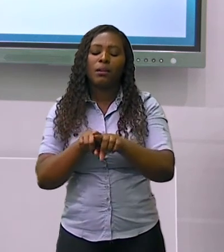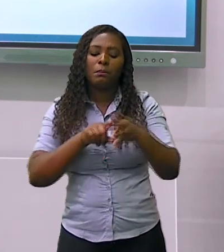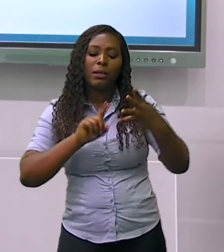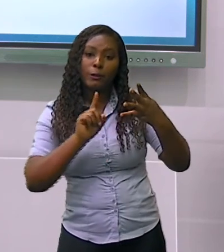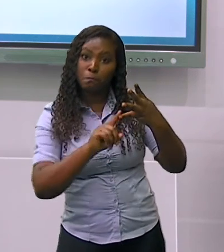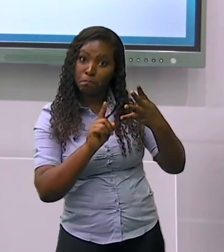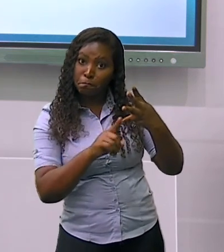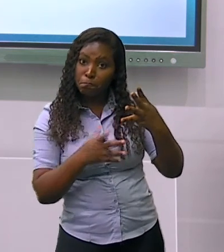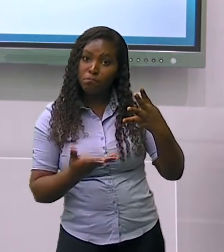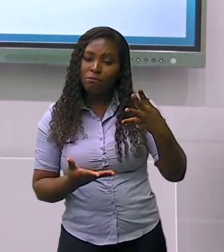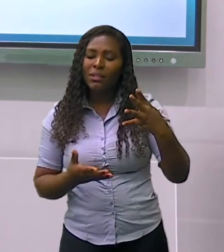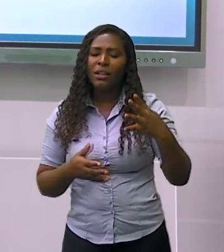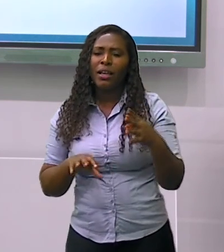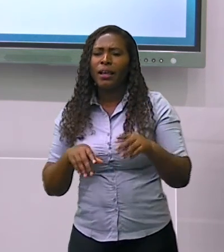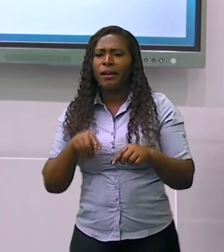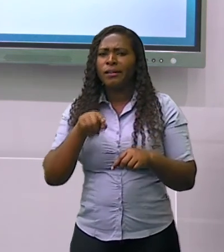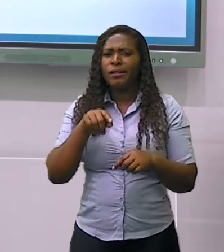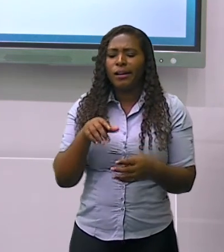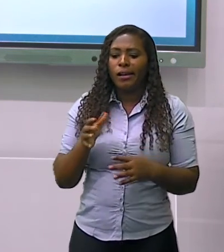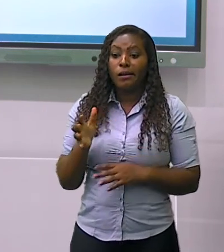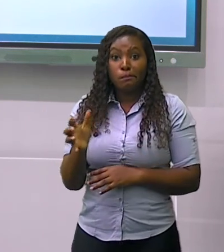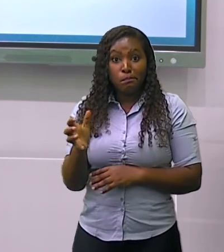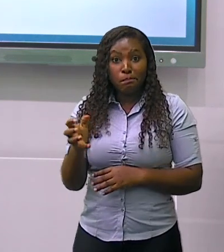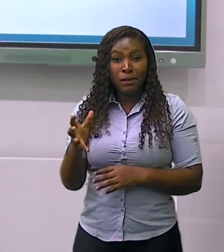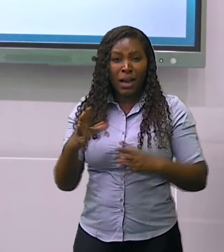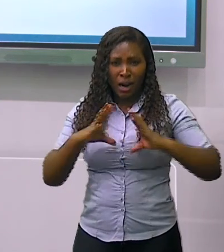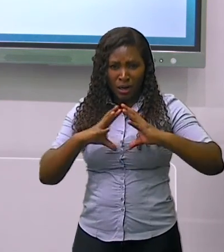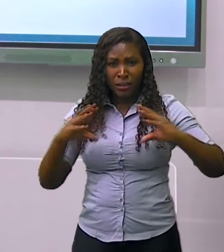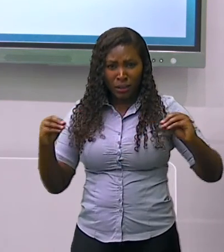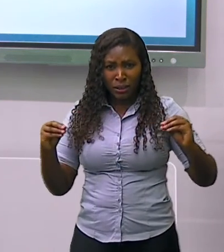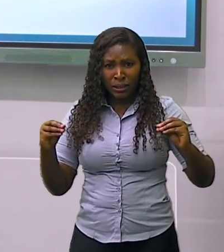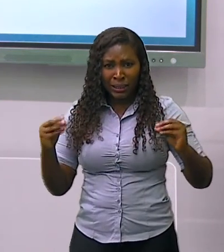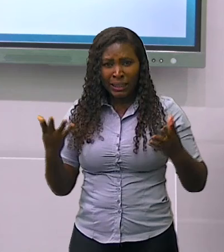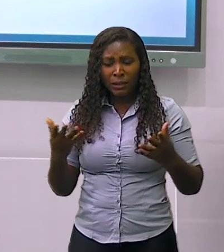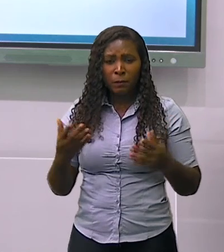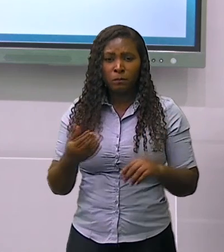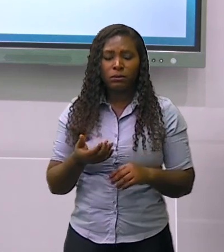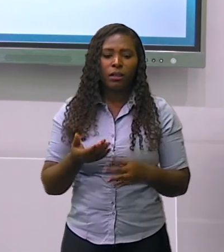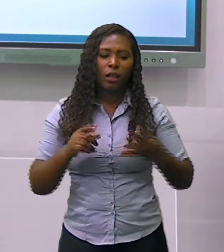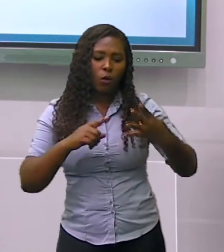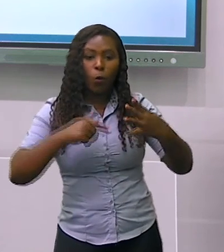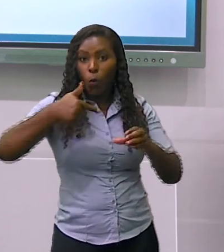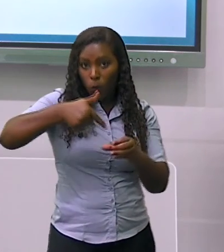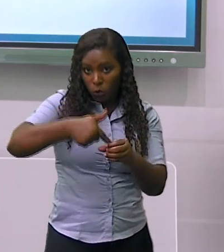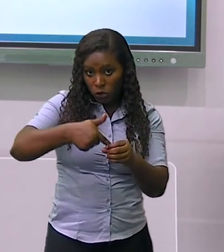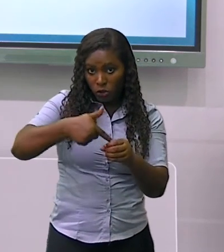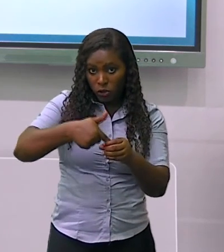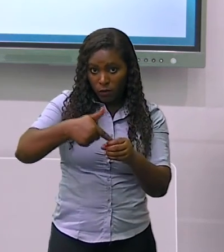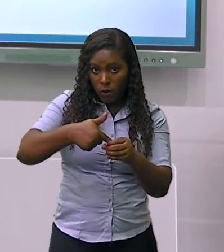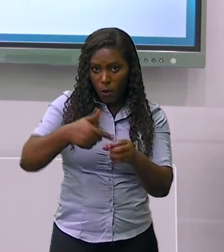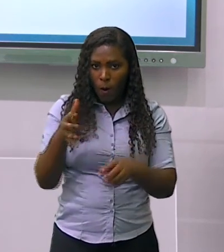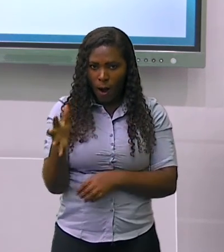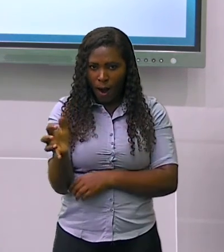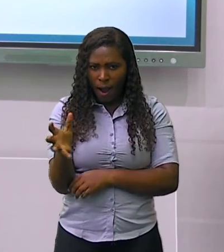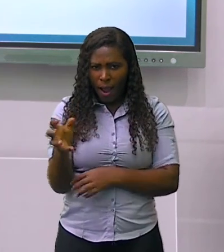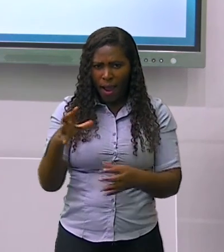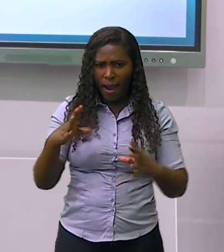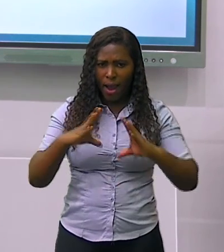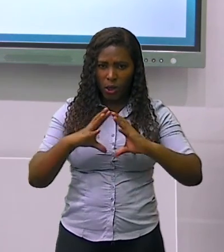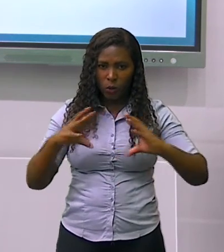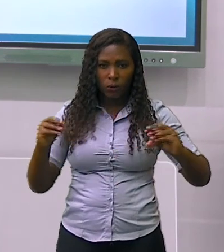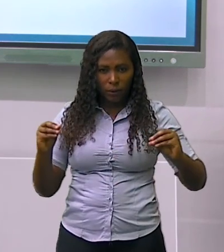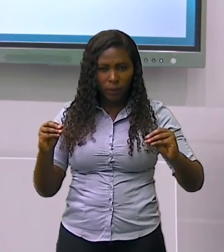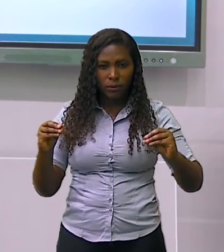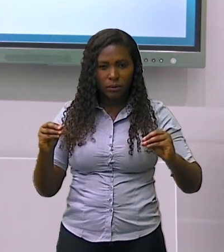aqueles que prejudicam, ou seja, têm um efeito menor no